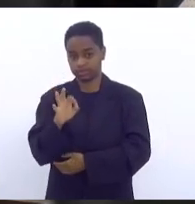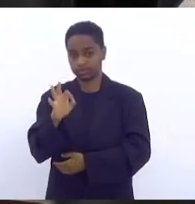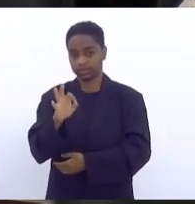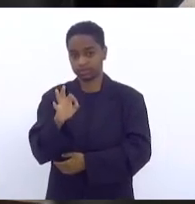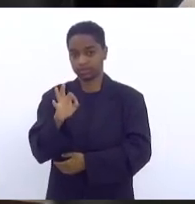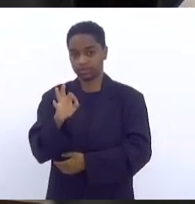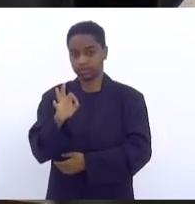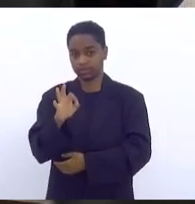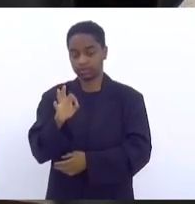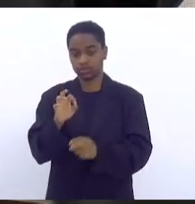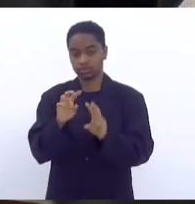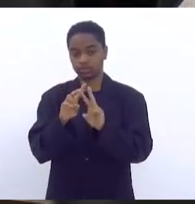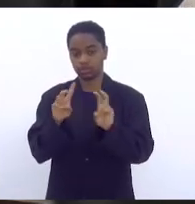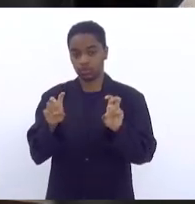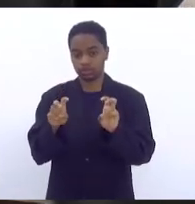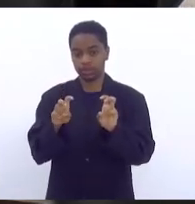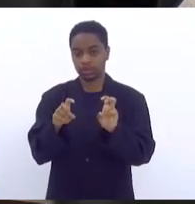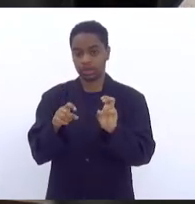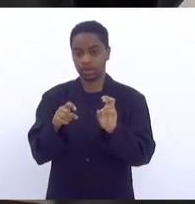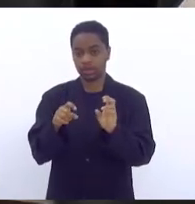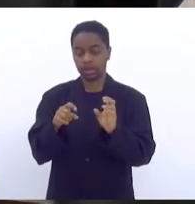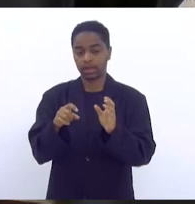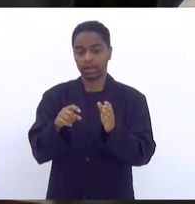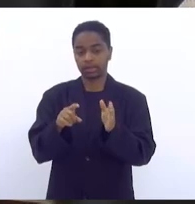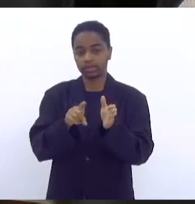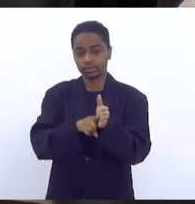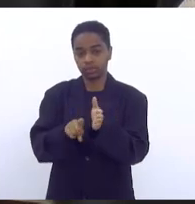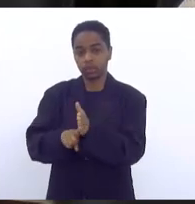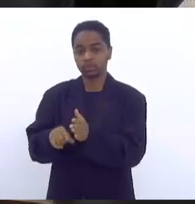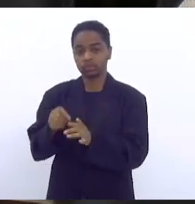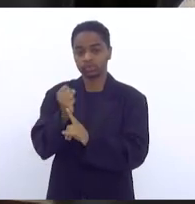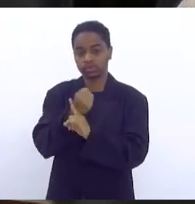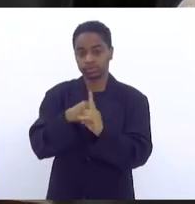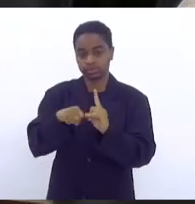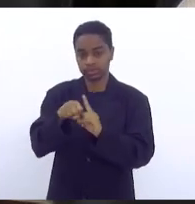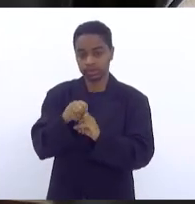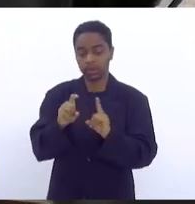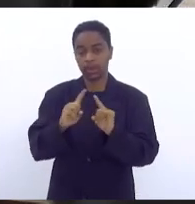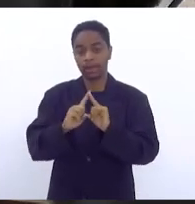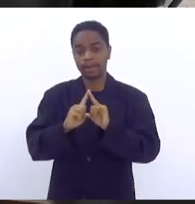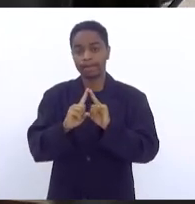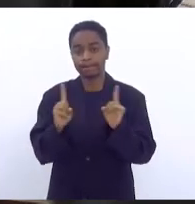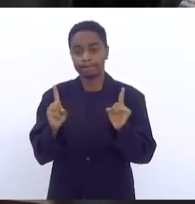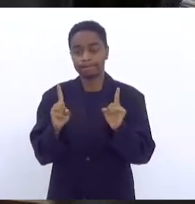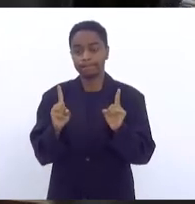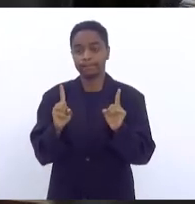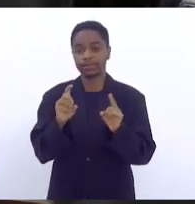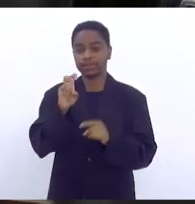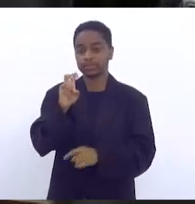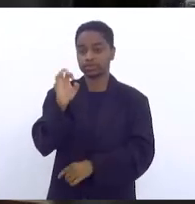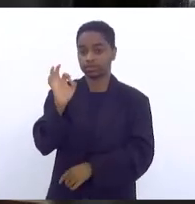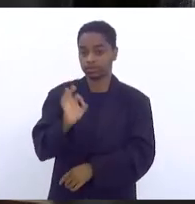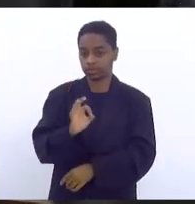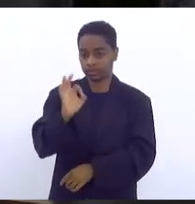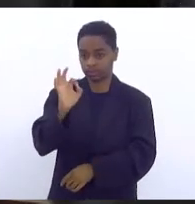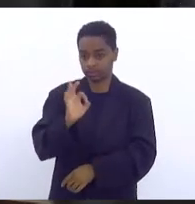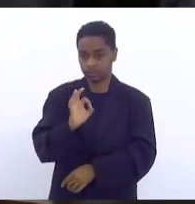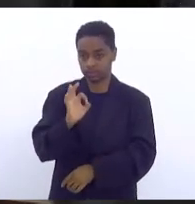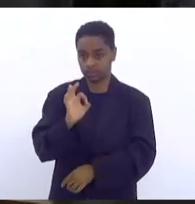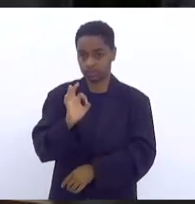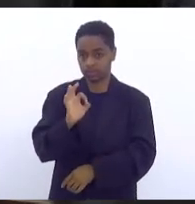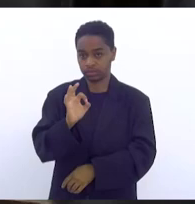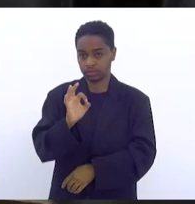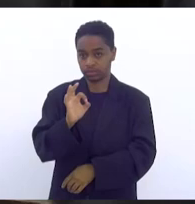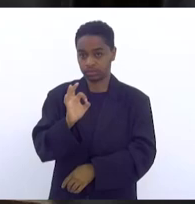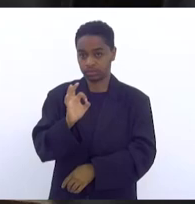social essa era a informação oficial agora eh eh e os 5% eles não